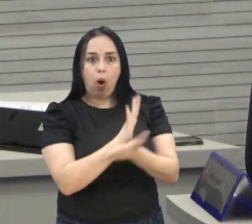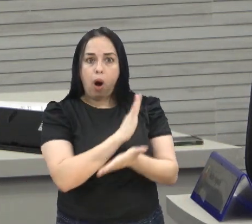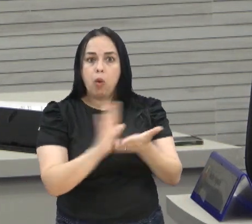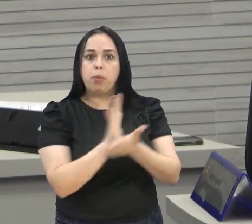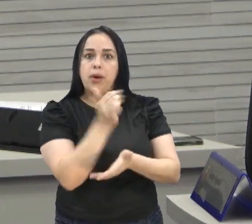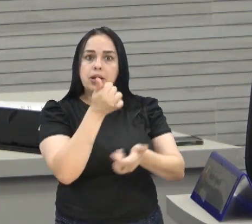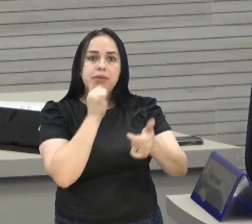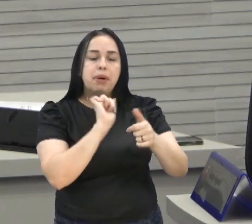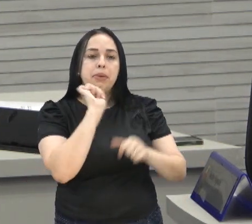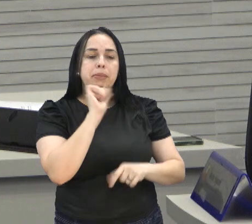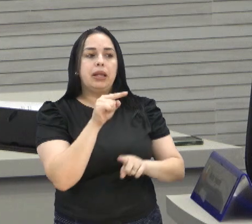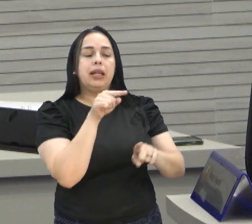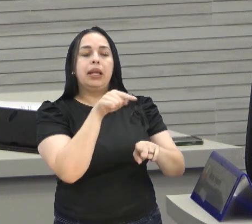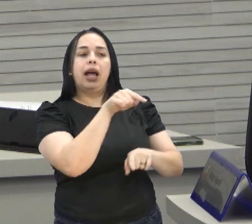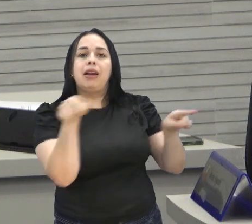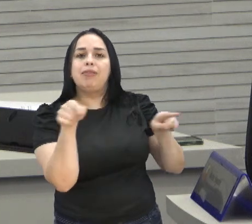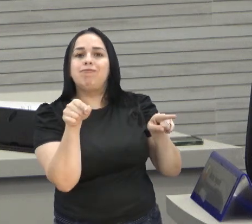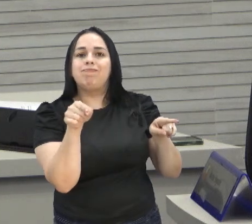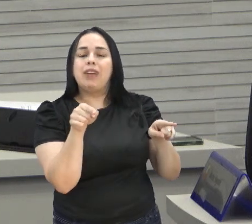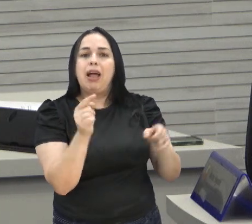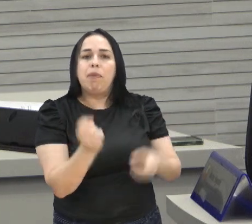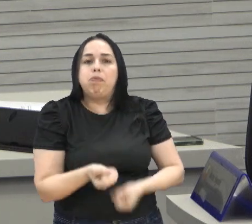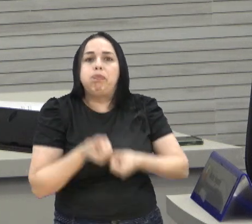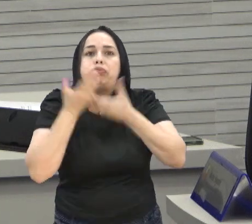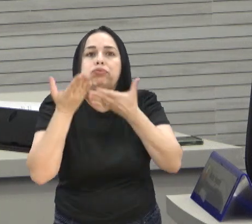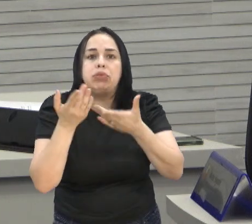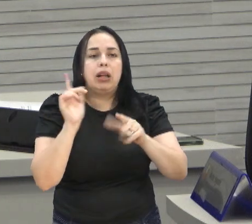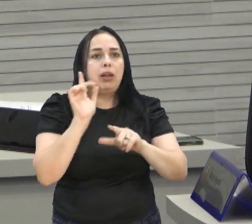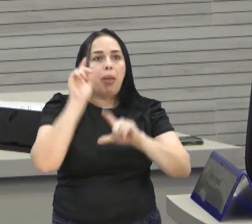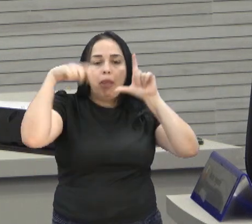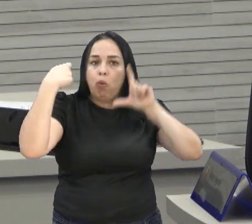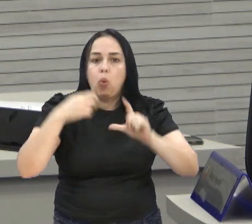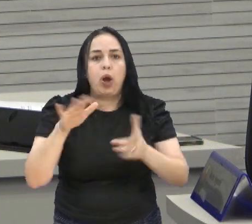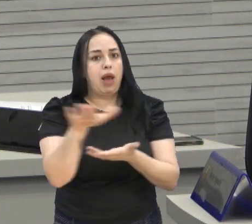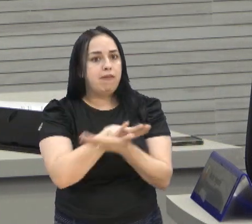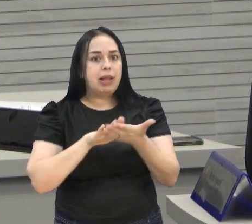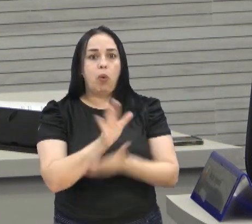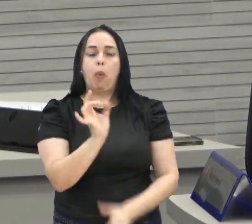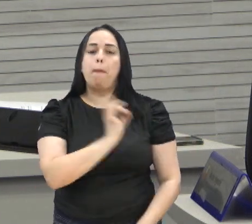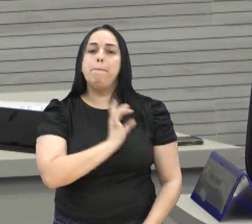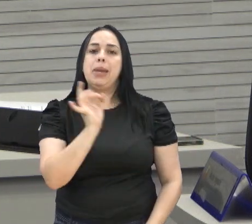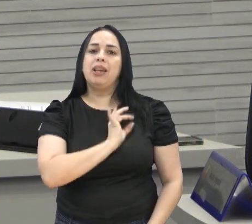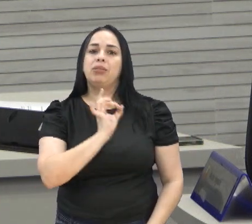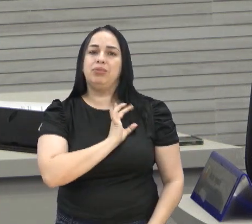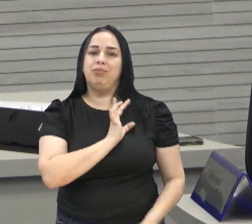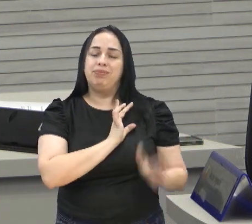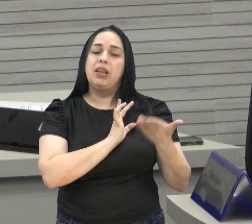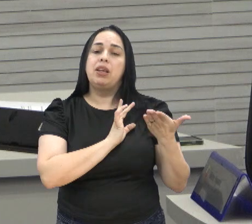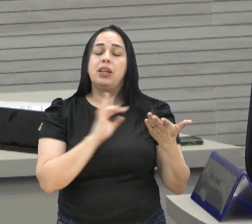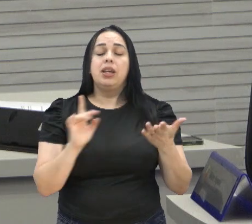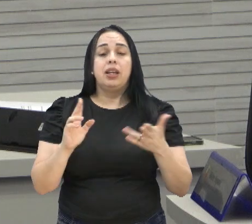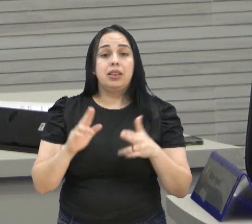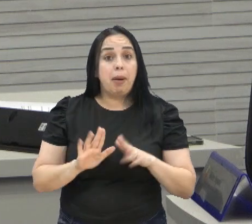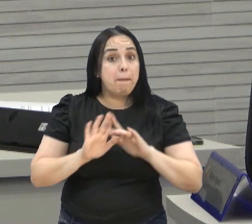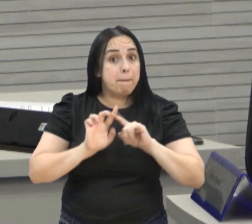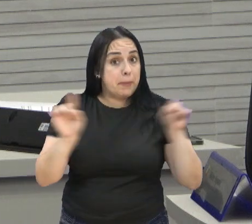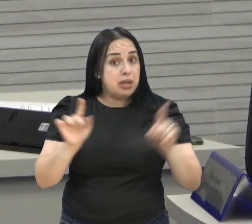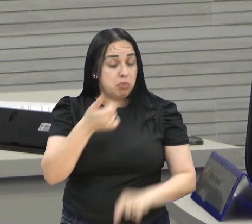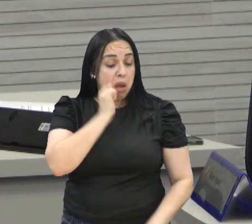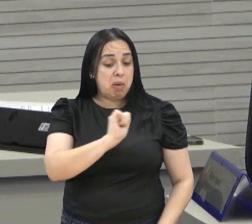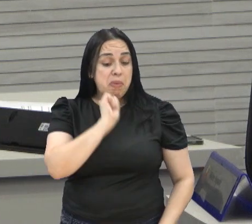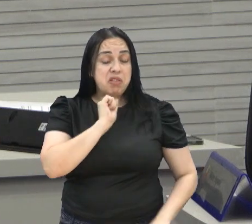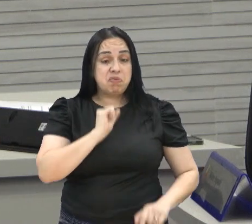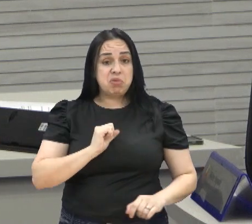presidente, elas acabam não expressando isso em vídeo, né, com medo de represália, e aí essa mãe falou, é